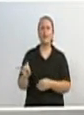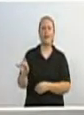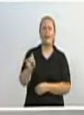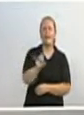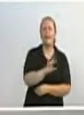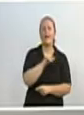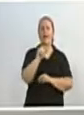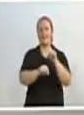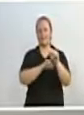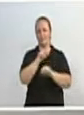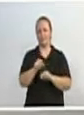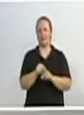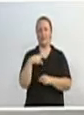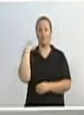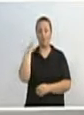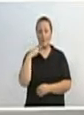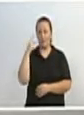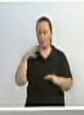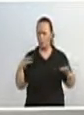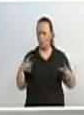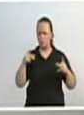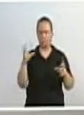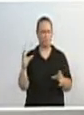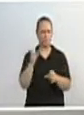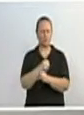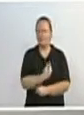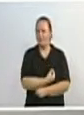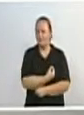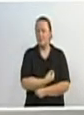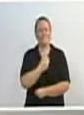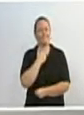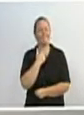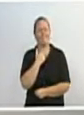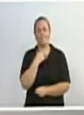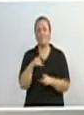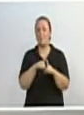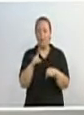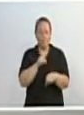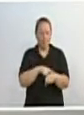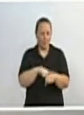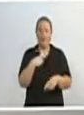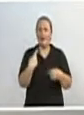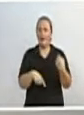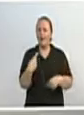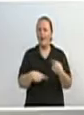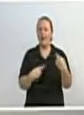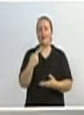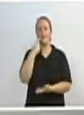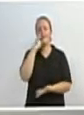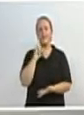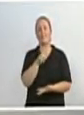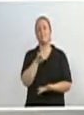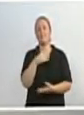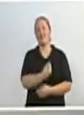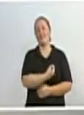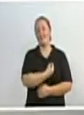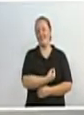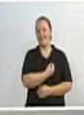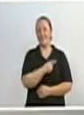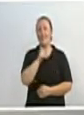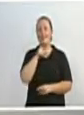vereadores que hoje não podem estar todos aqui, mas no momento do debate, vereador Fábio, vão estar, ele materializa